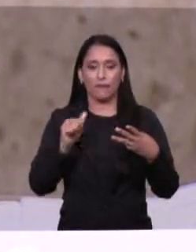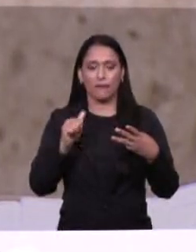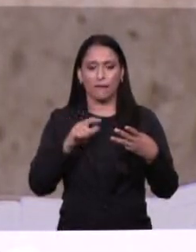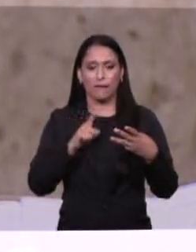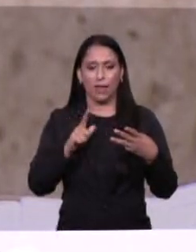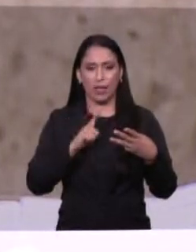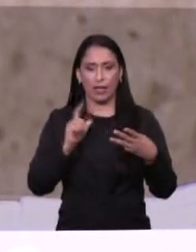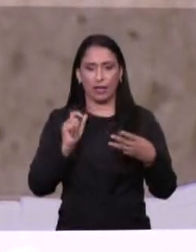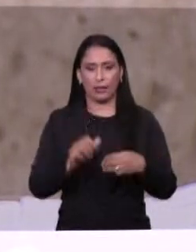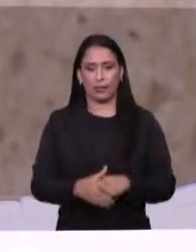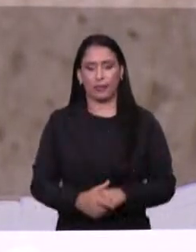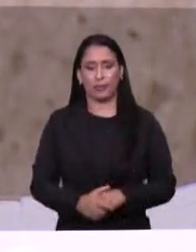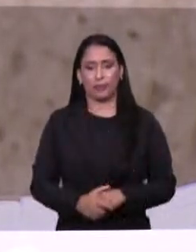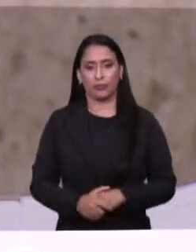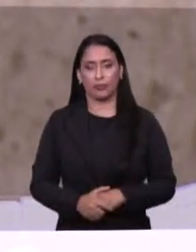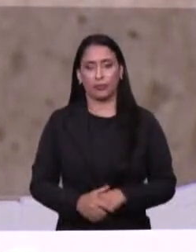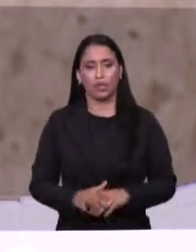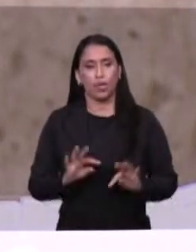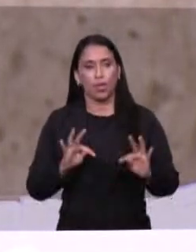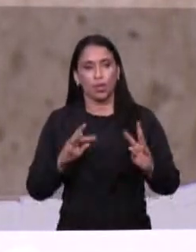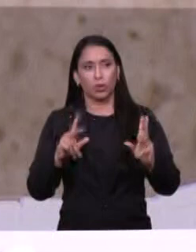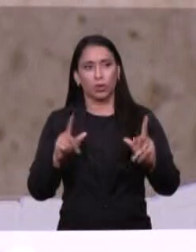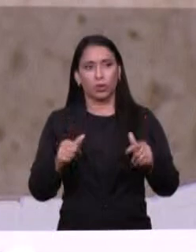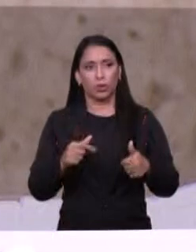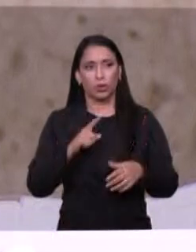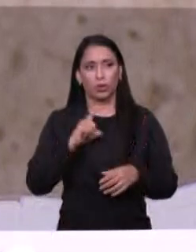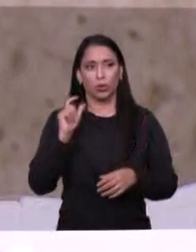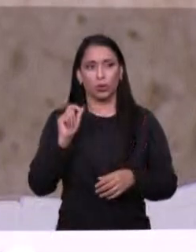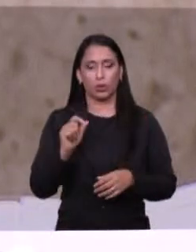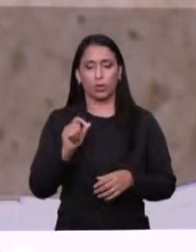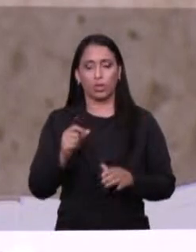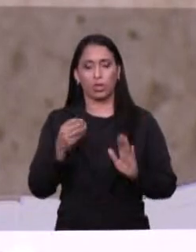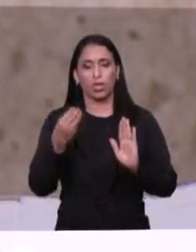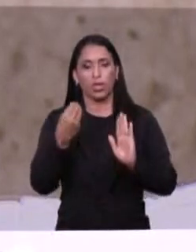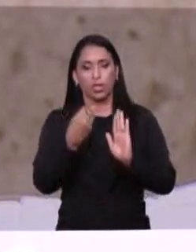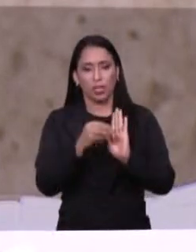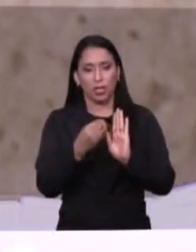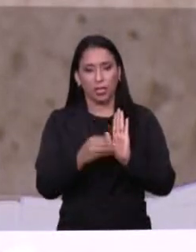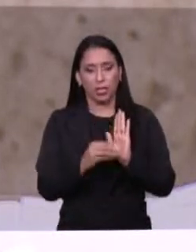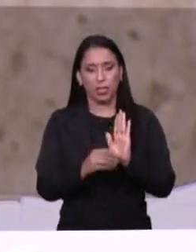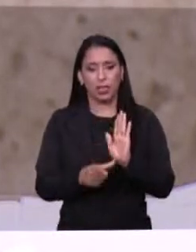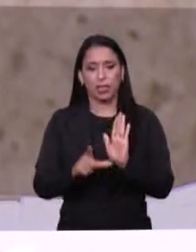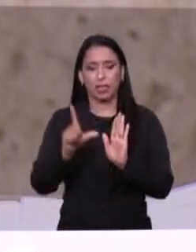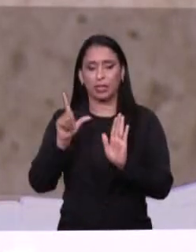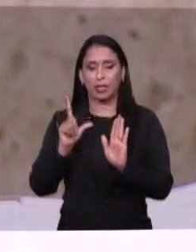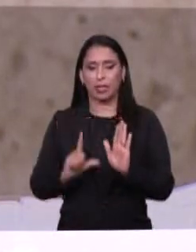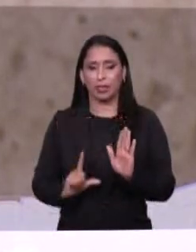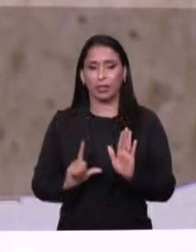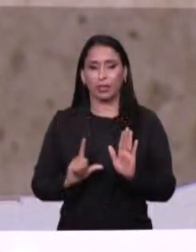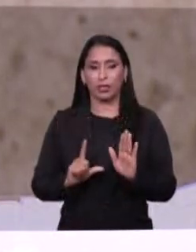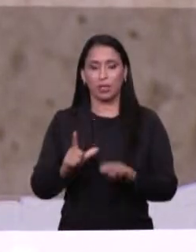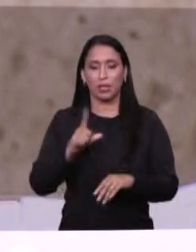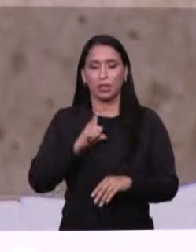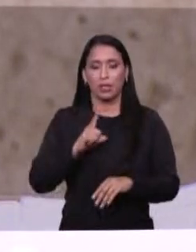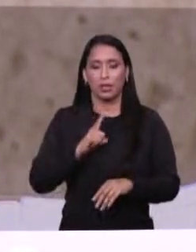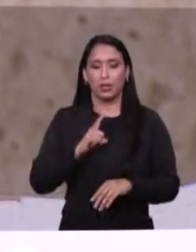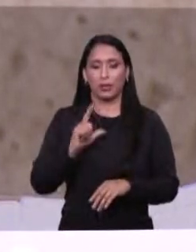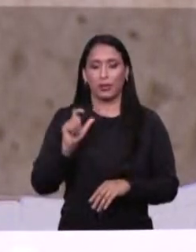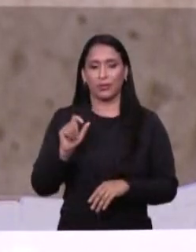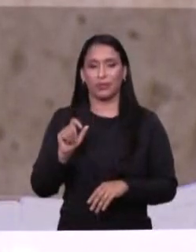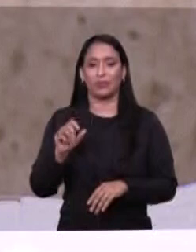Santana Araújo, todas remanescentes de listas anteriores do Tribunal